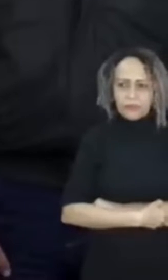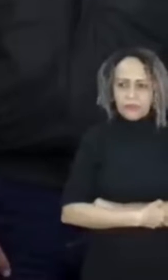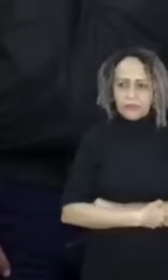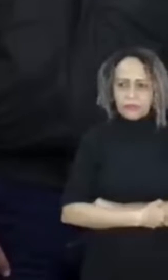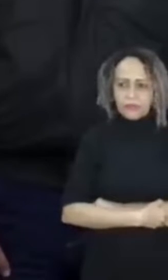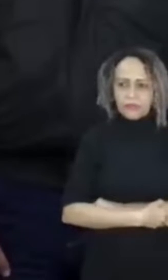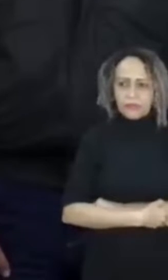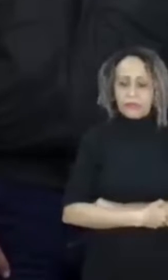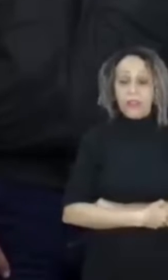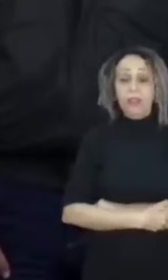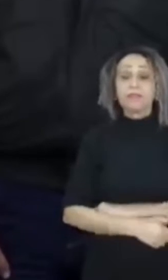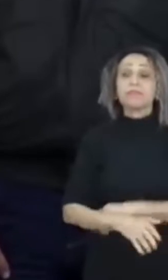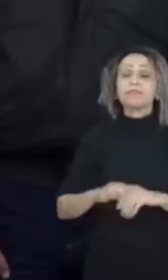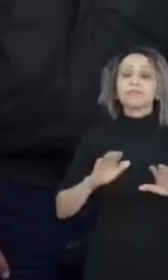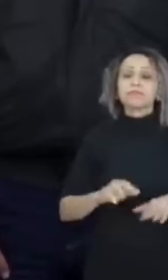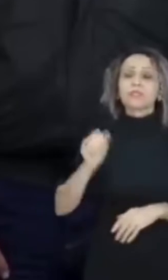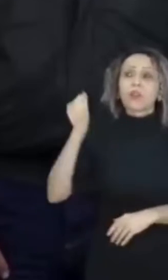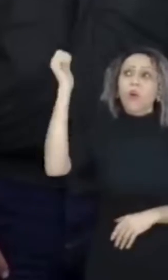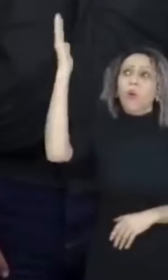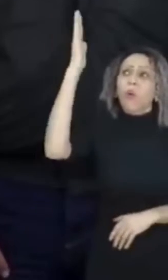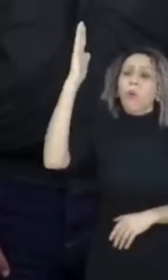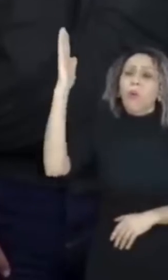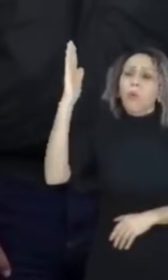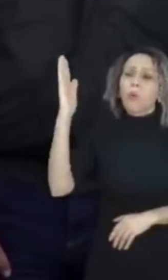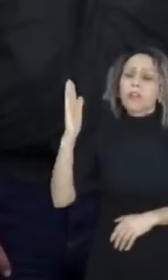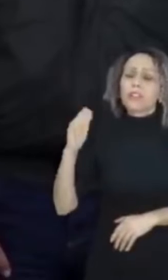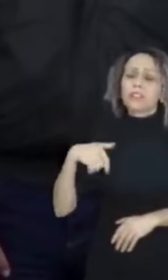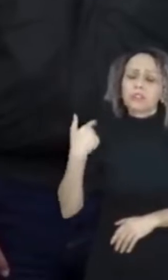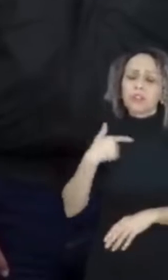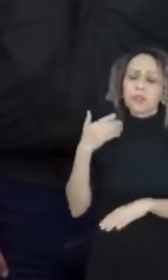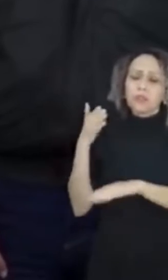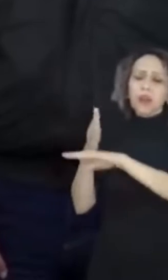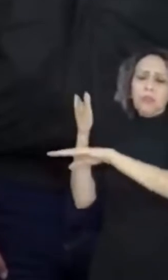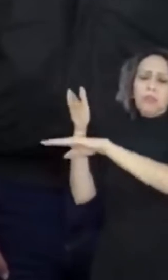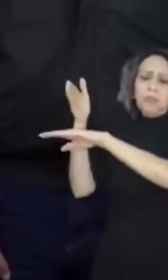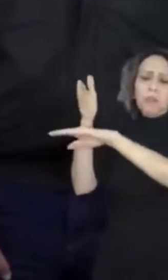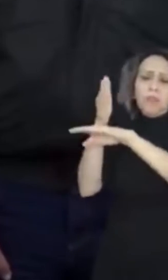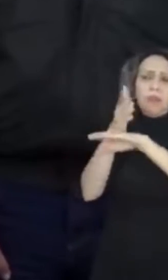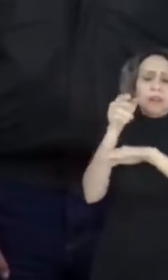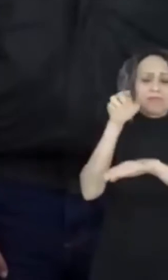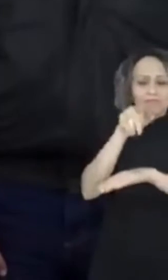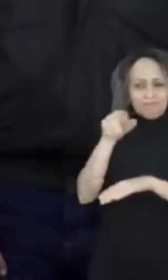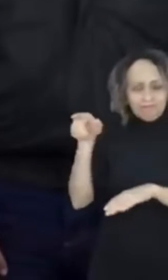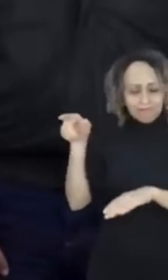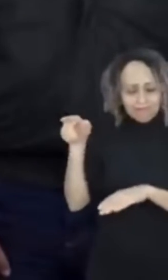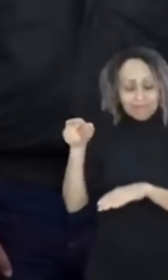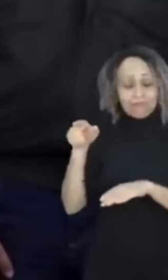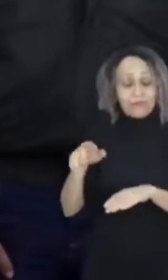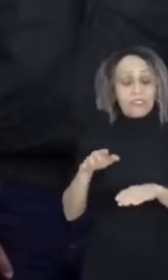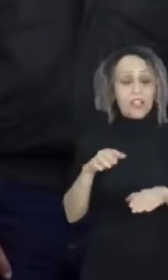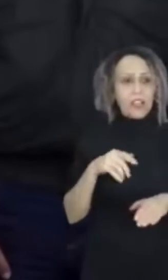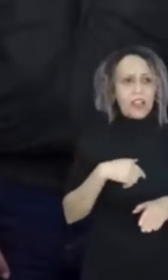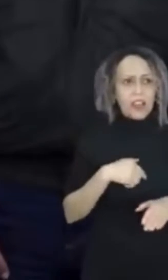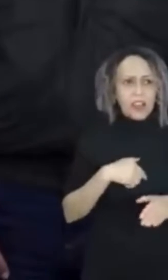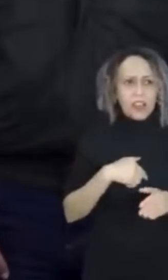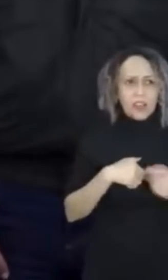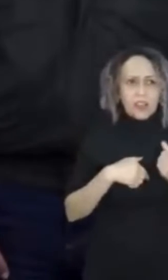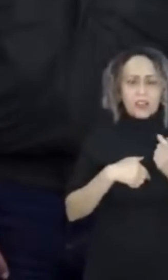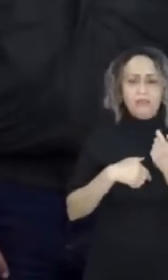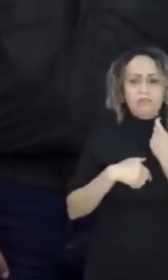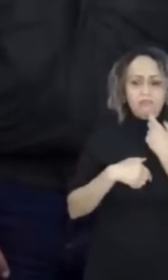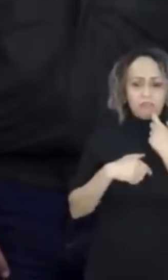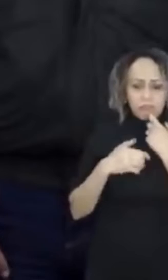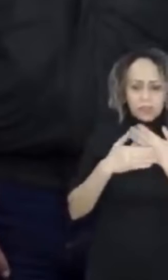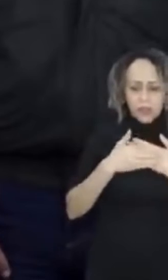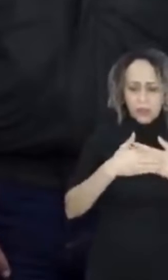no Brasil inteiro, e nós vamos essa semana, porque eu já vou começar a viajar a partir de sexta-feira. Não dá para ficar